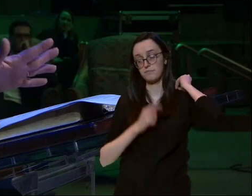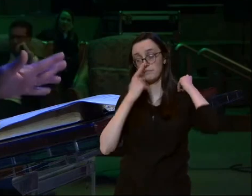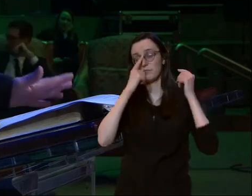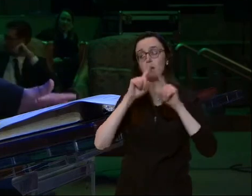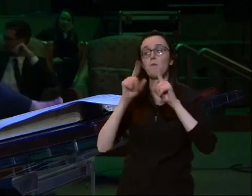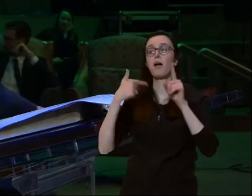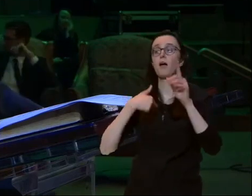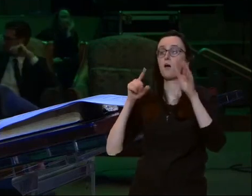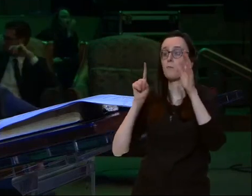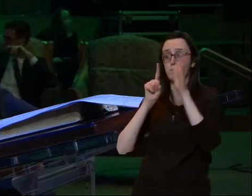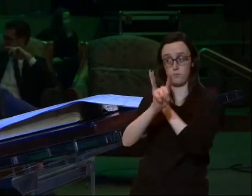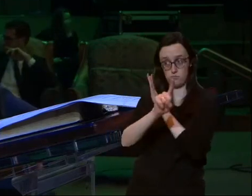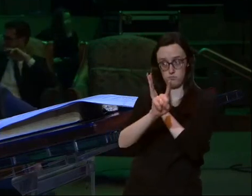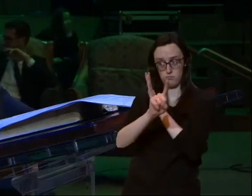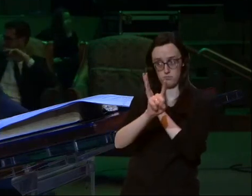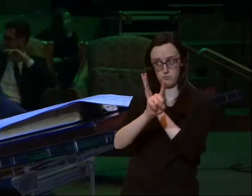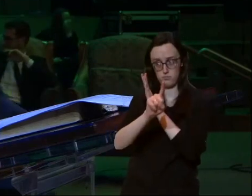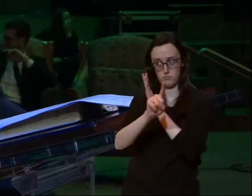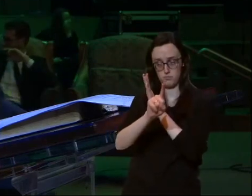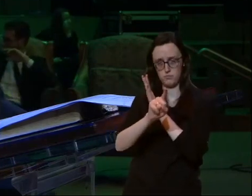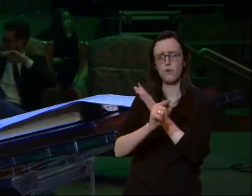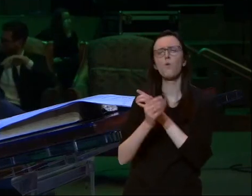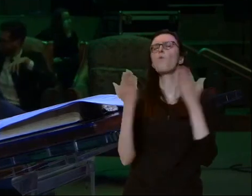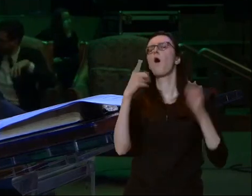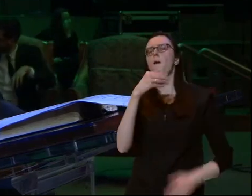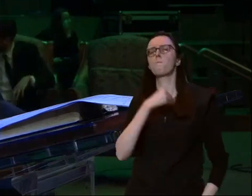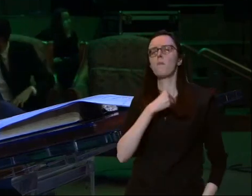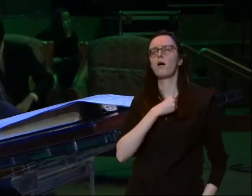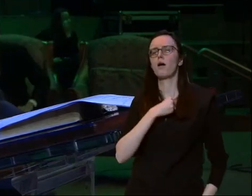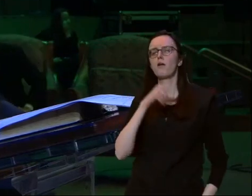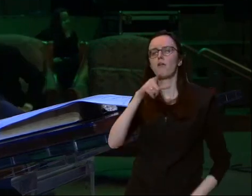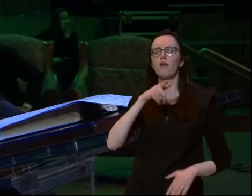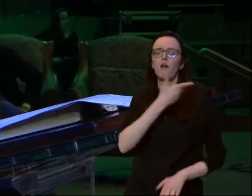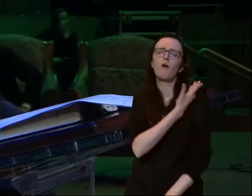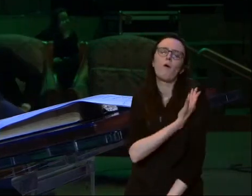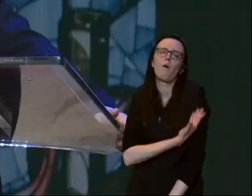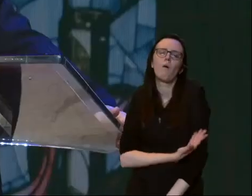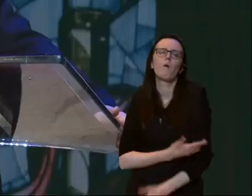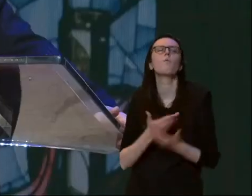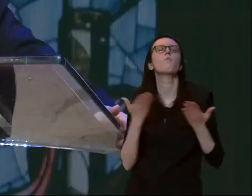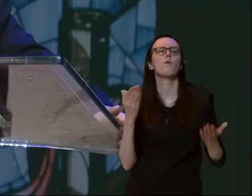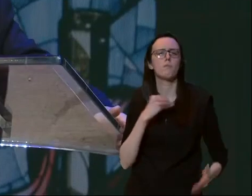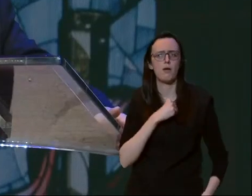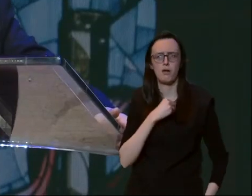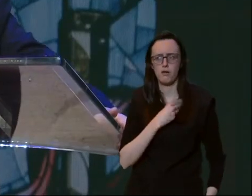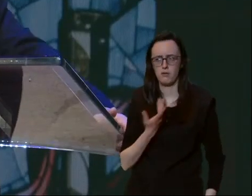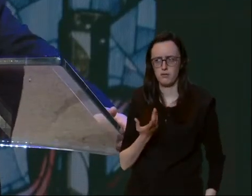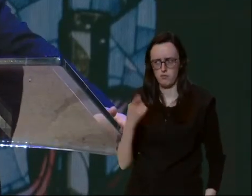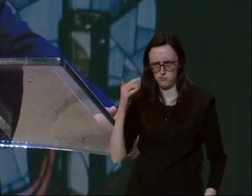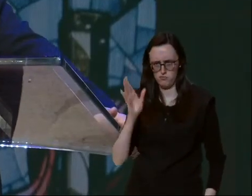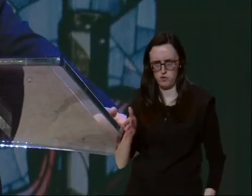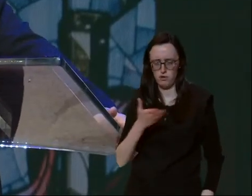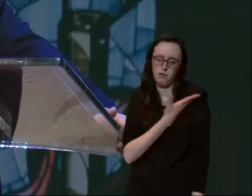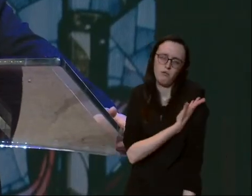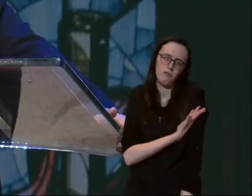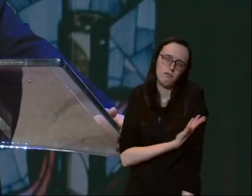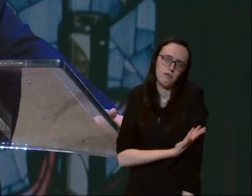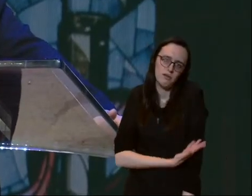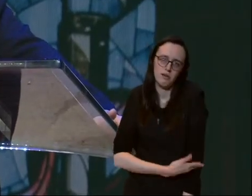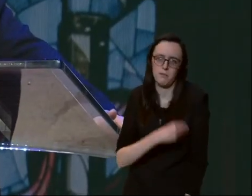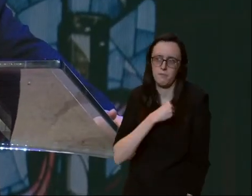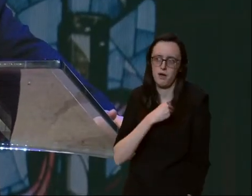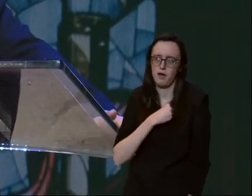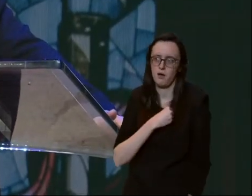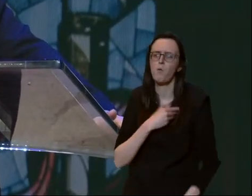Aí eu pergunto, com qual pecado você já se acostumou? Ou com quais pecados você se